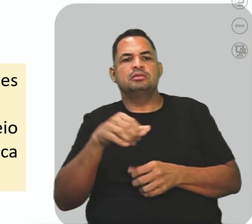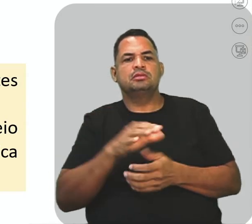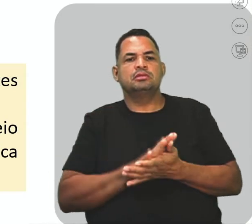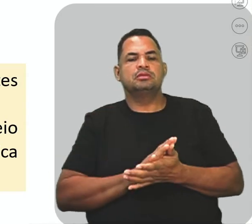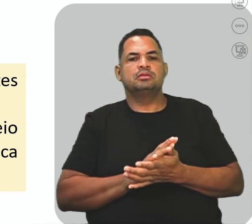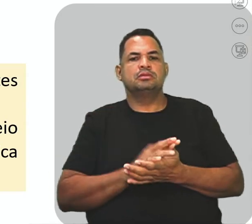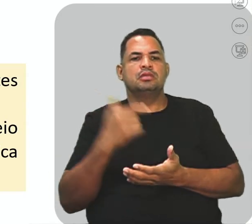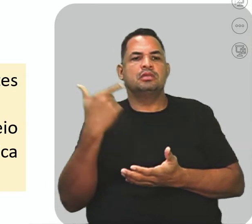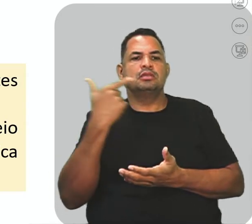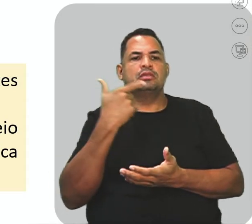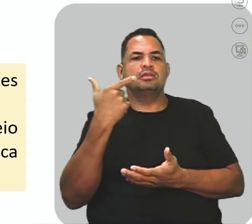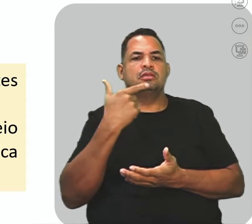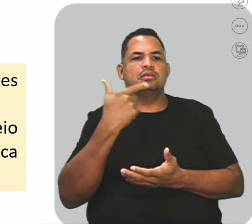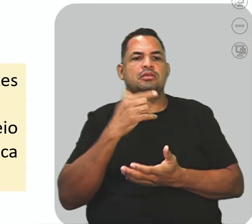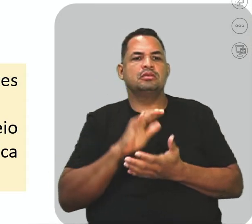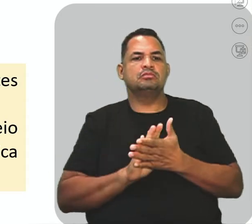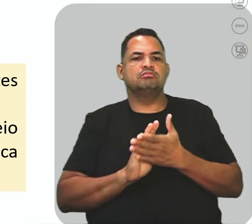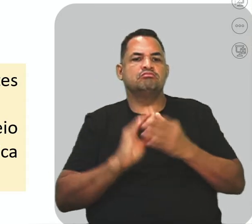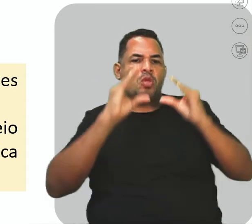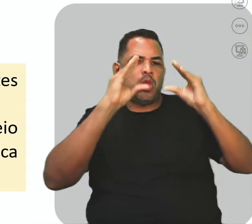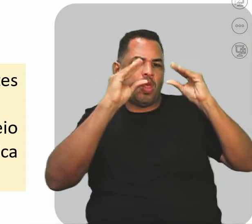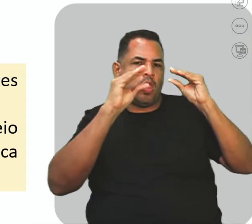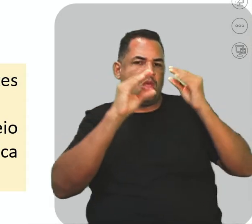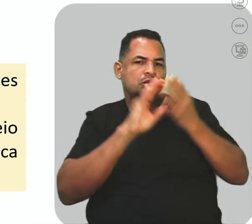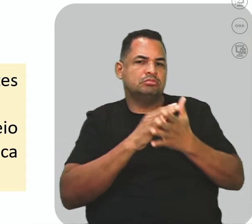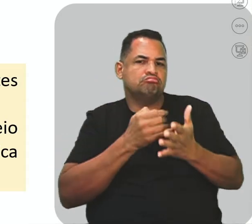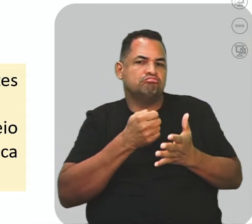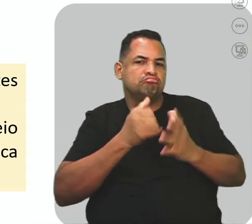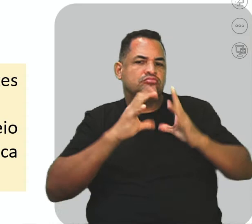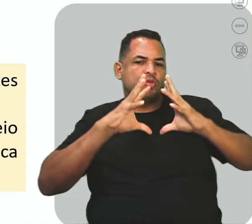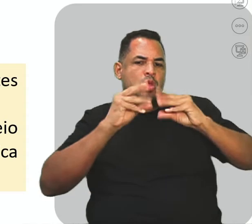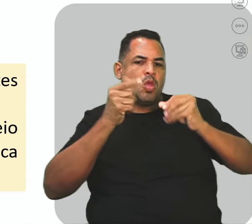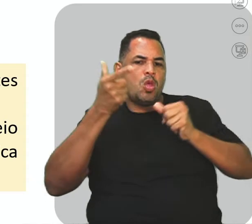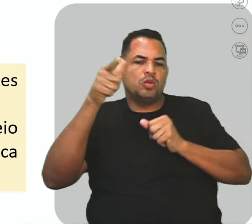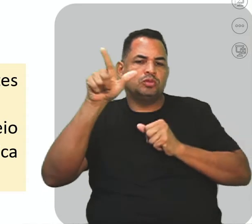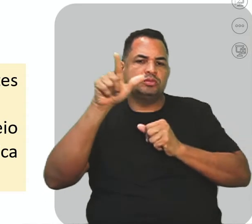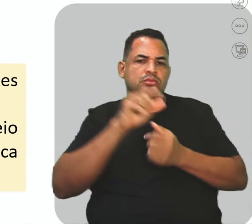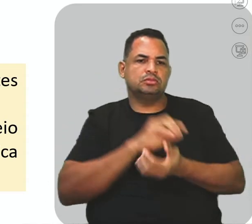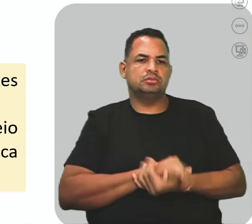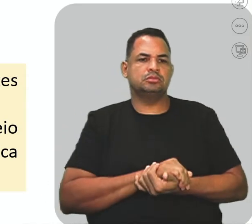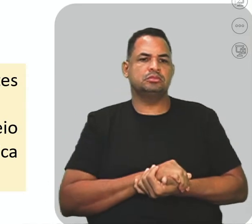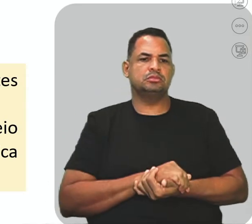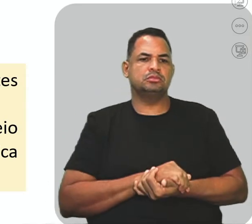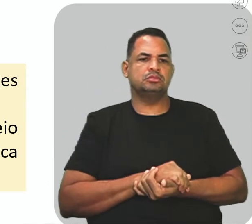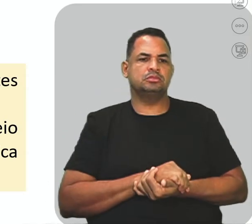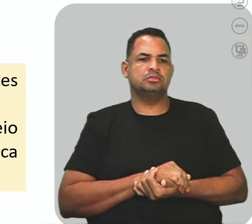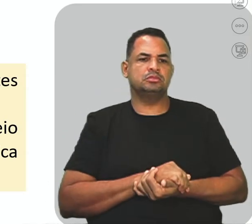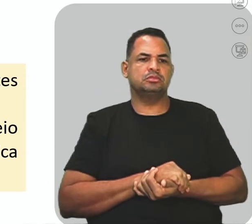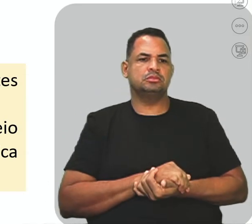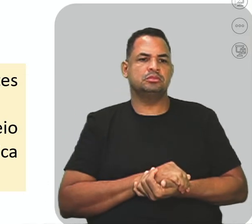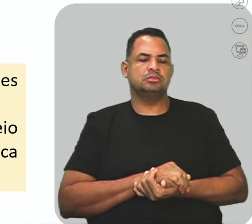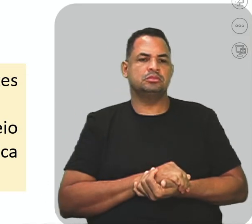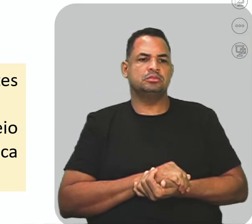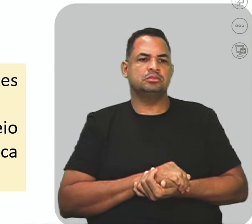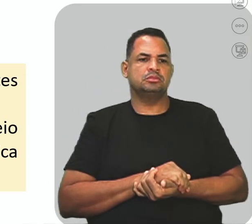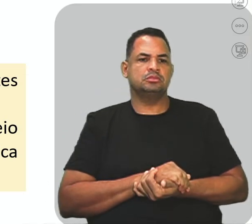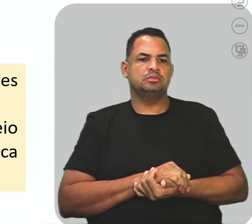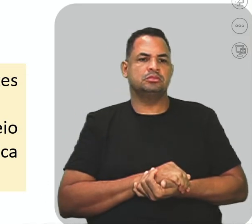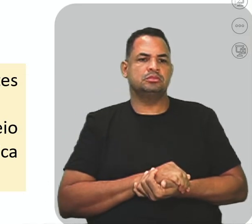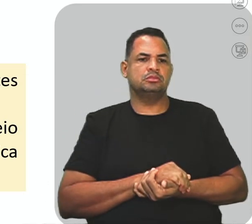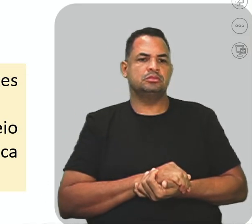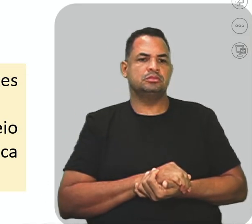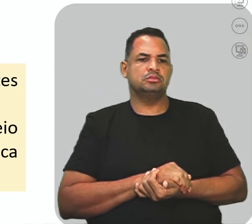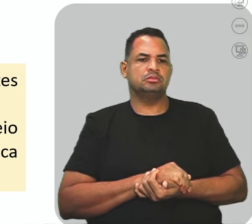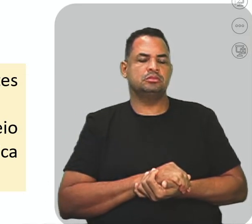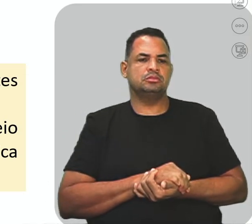segunda oração, a noite tinha sido como quase todas as outras. Ok, então nesse